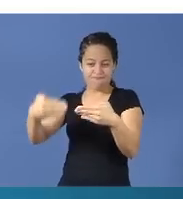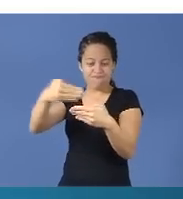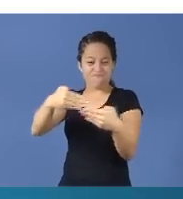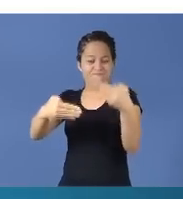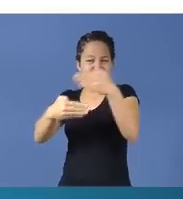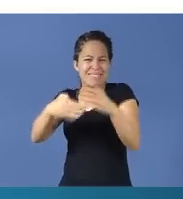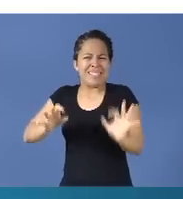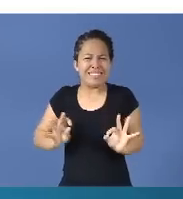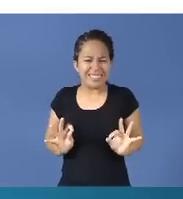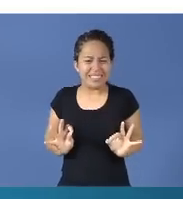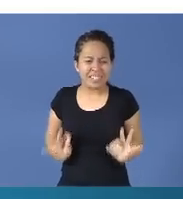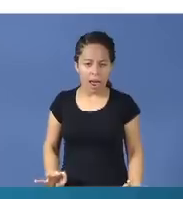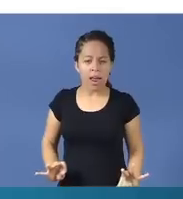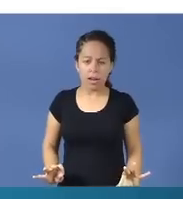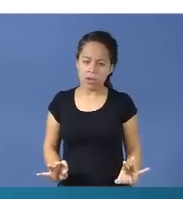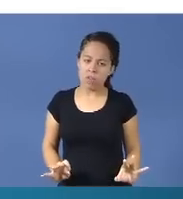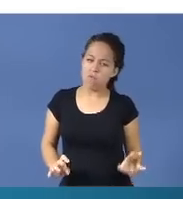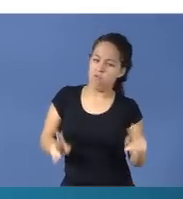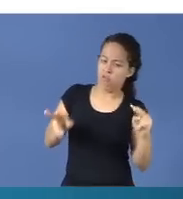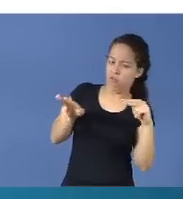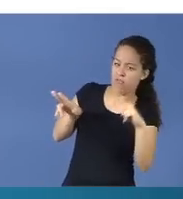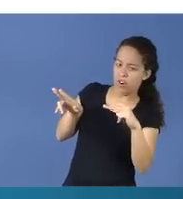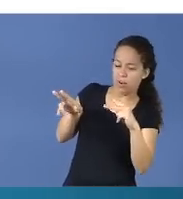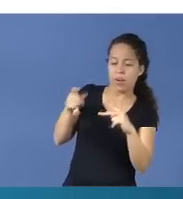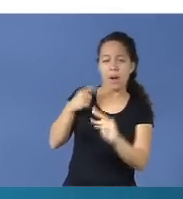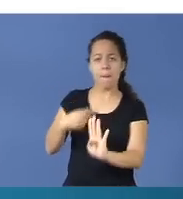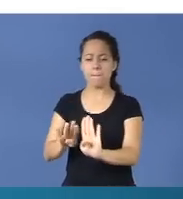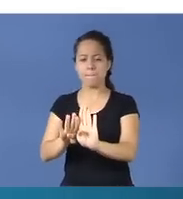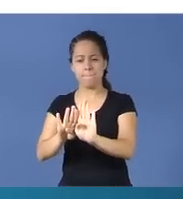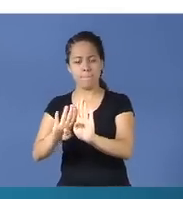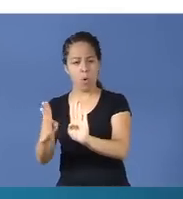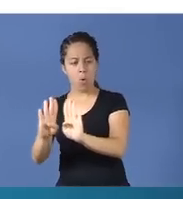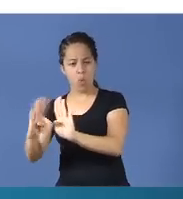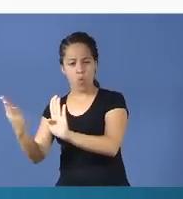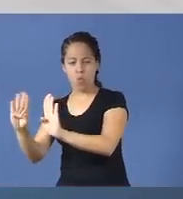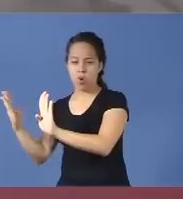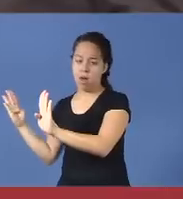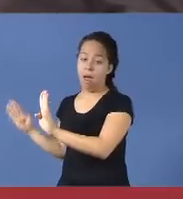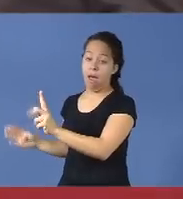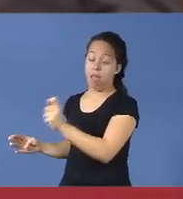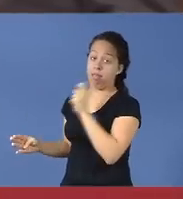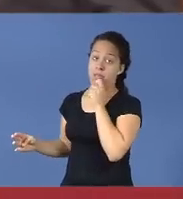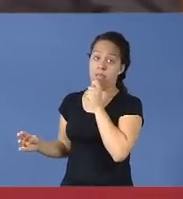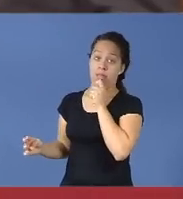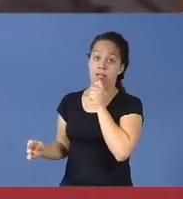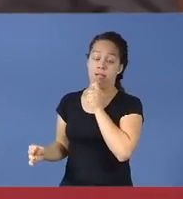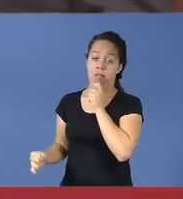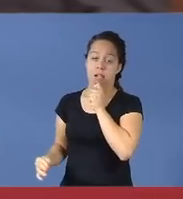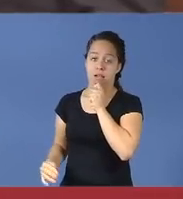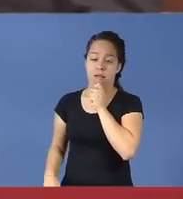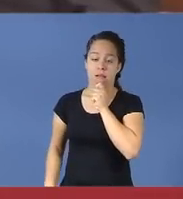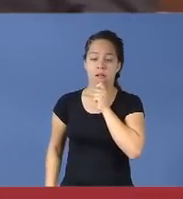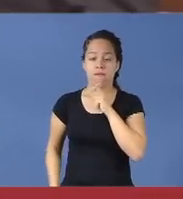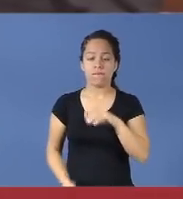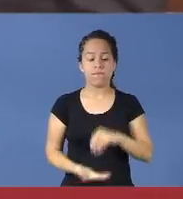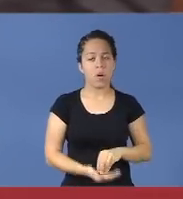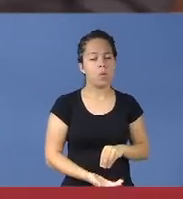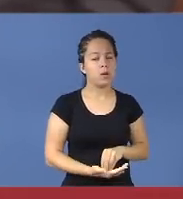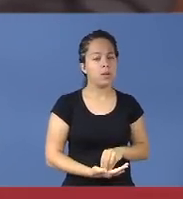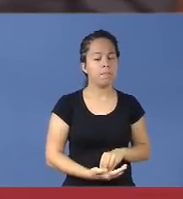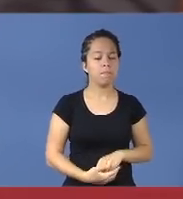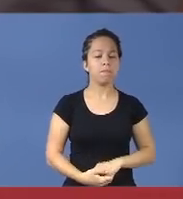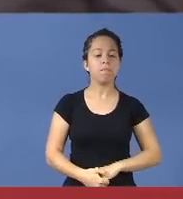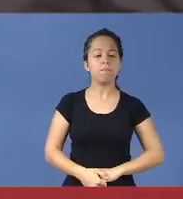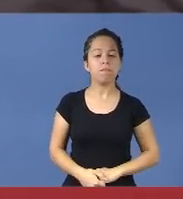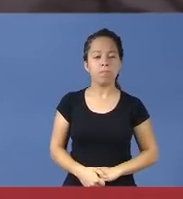nos portais. Este foi um dos versículos, né, sugeridos. Tem outro ainda, mais um? Não, agora